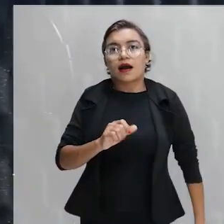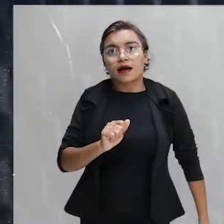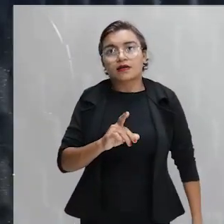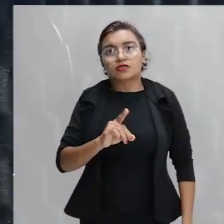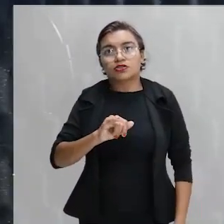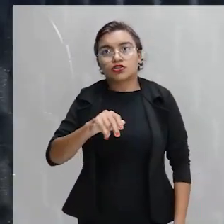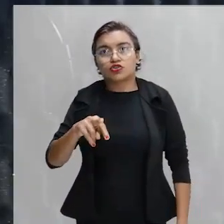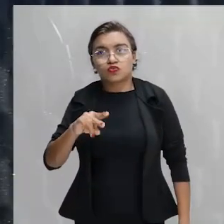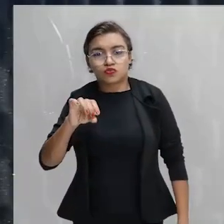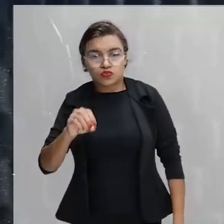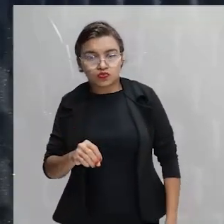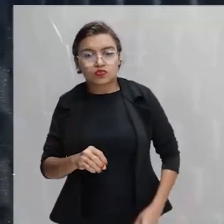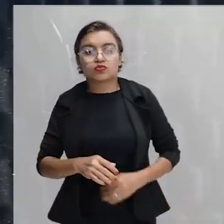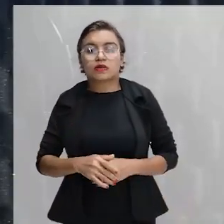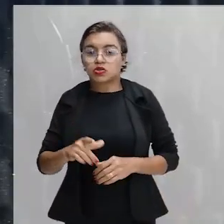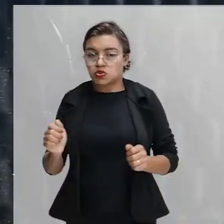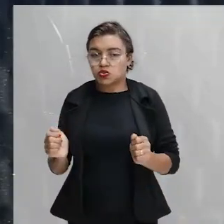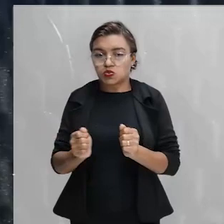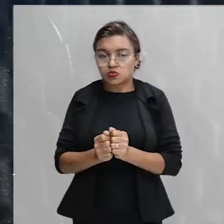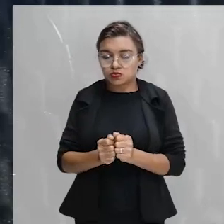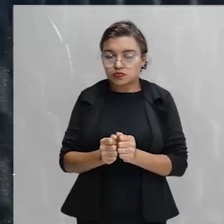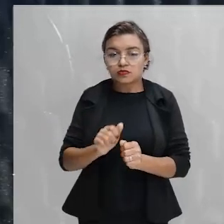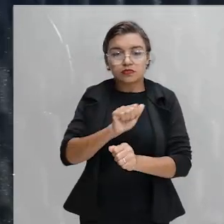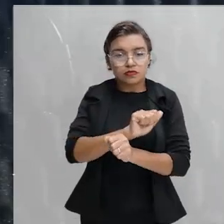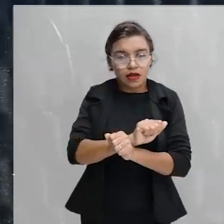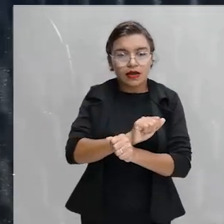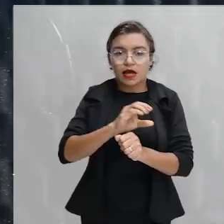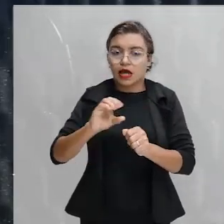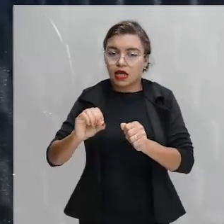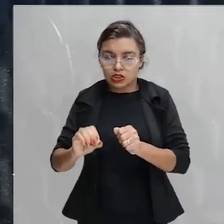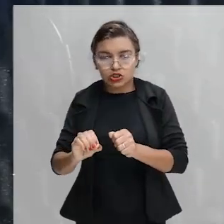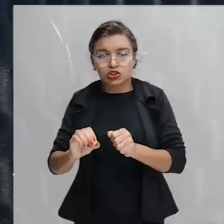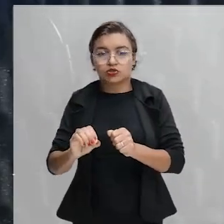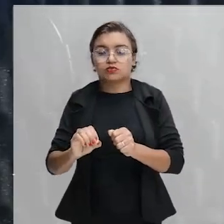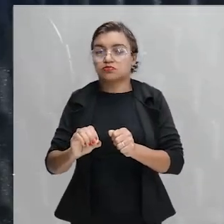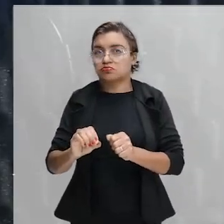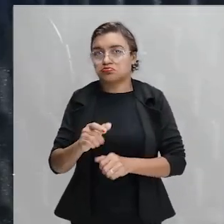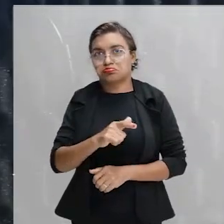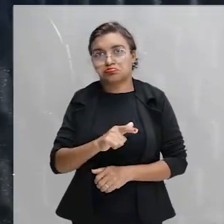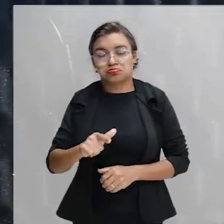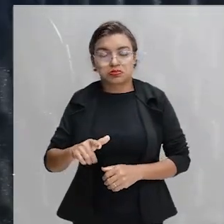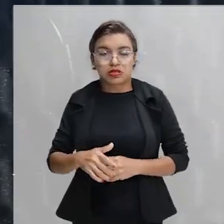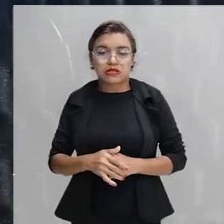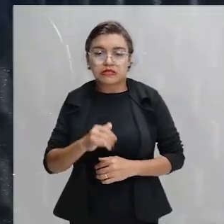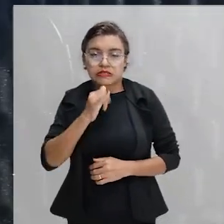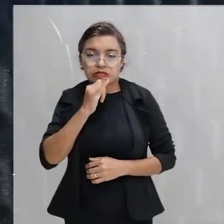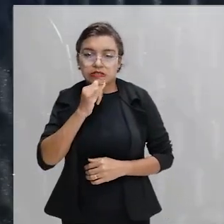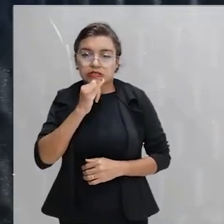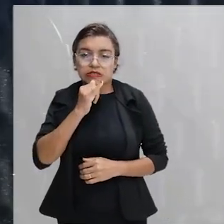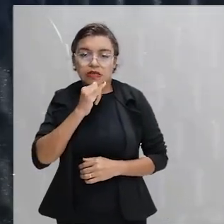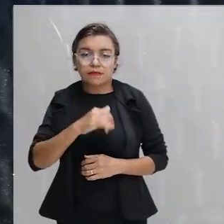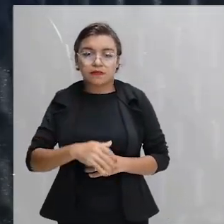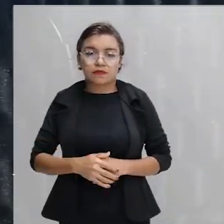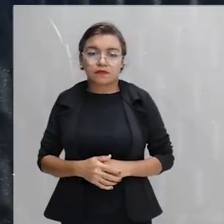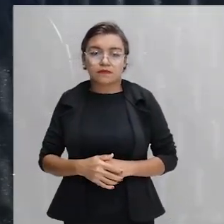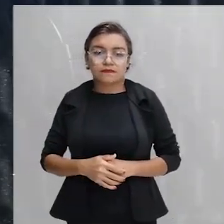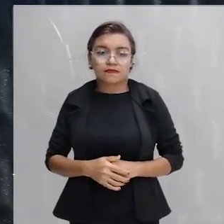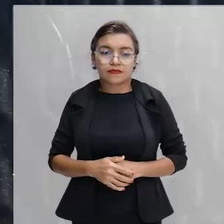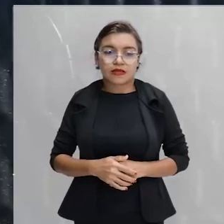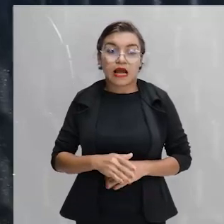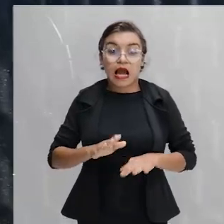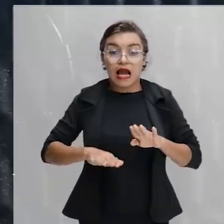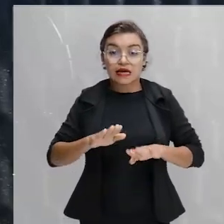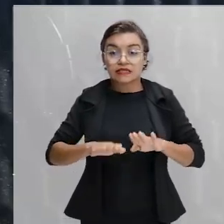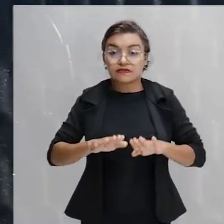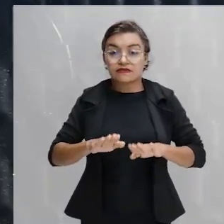os artigos, ó, os, as. Eu não posso dizer o cujo. Às vezes a gente fala o dito cujo,